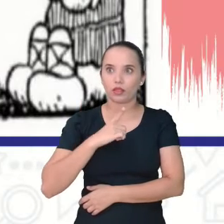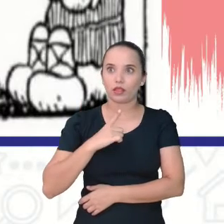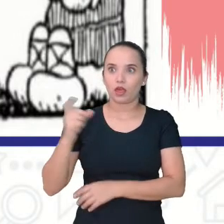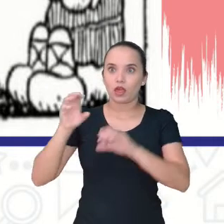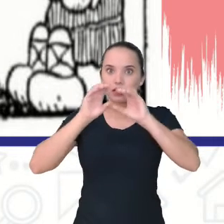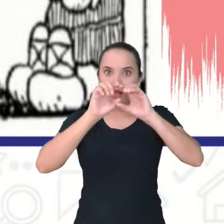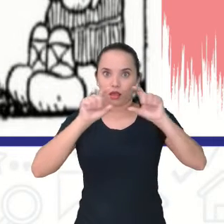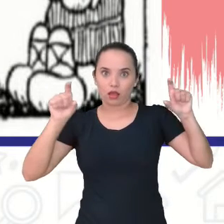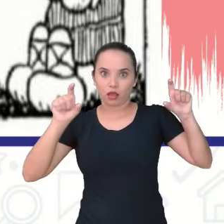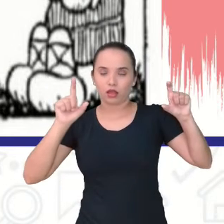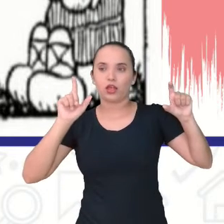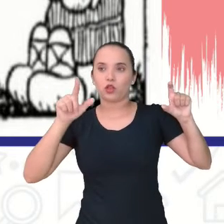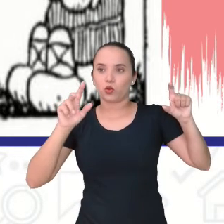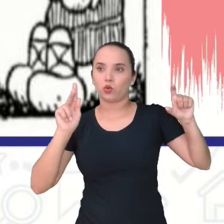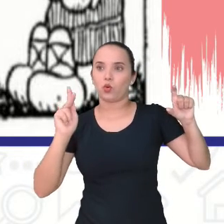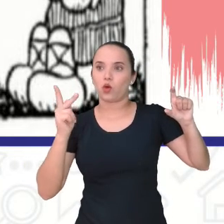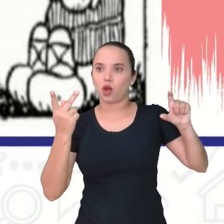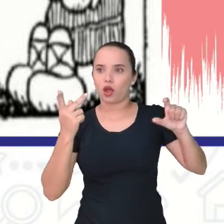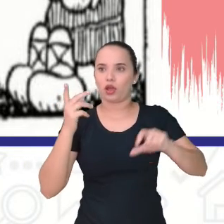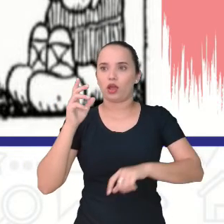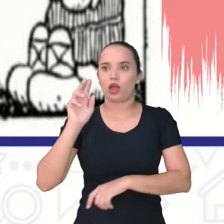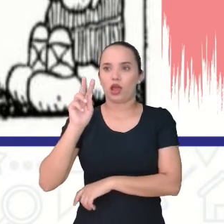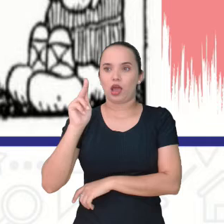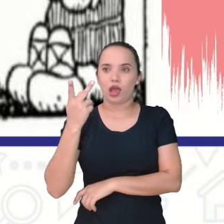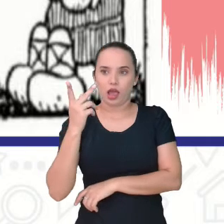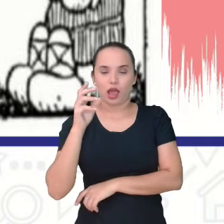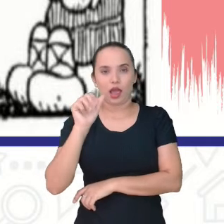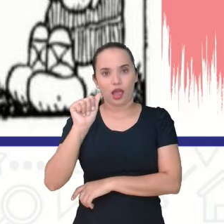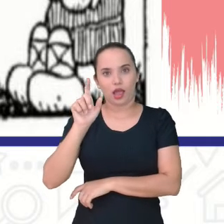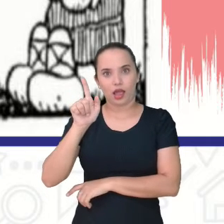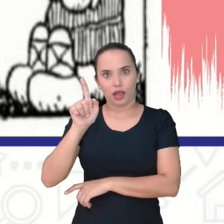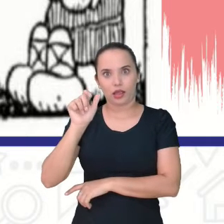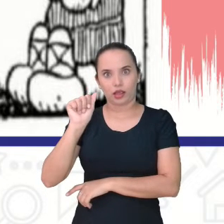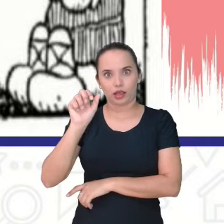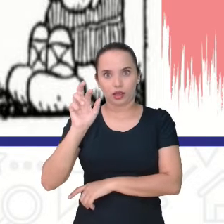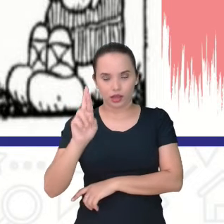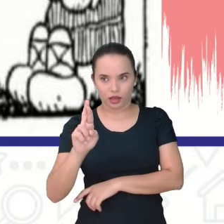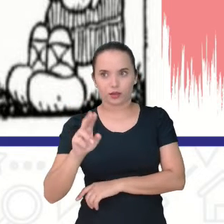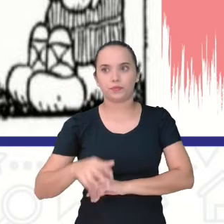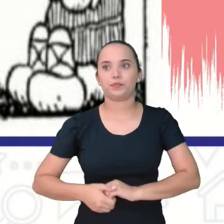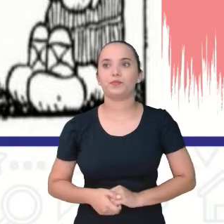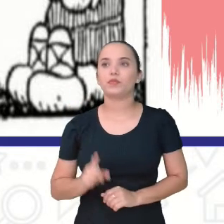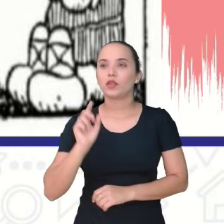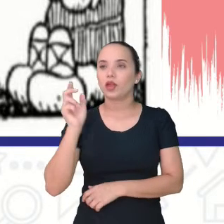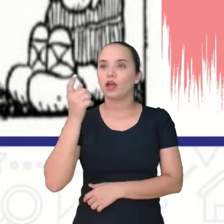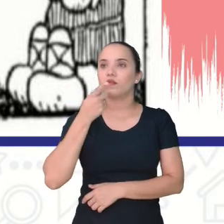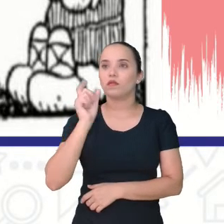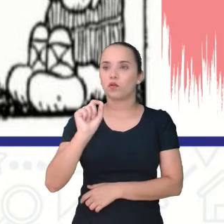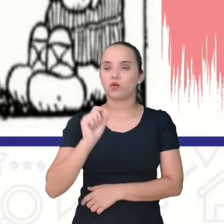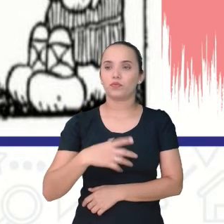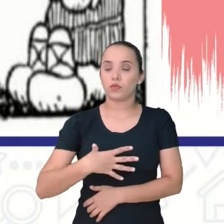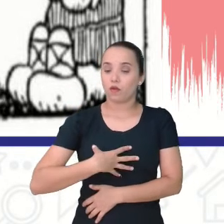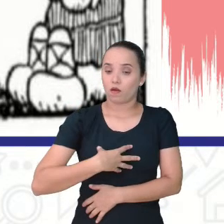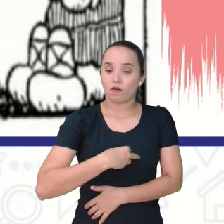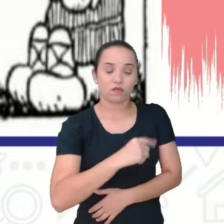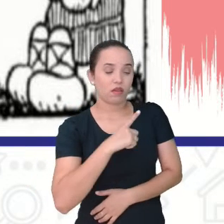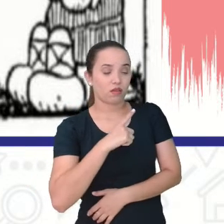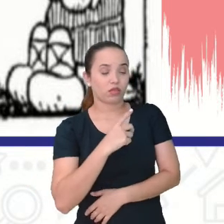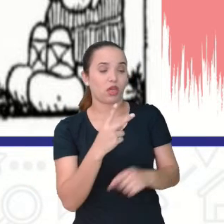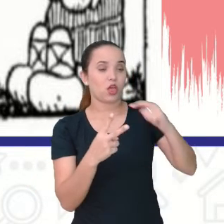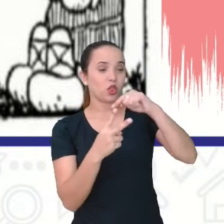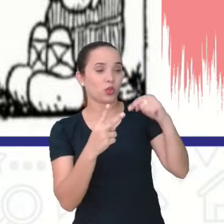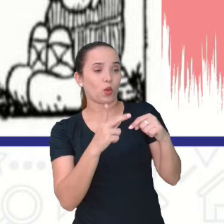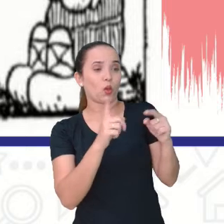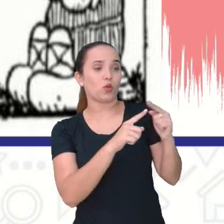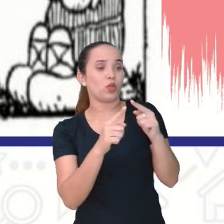do H, o horrível, né? Filho, só existe apenas 2 tipos de pessoas no mundo, bárbaros e não bárbaros. De acordo